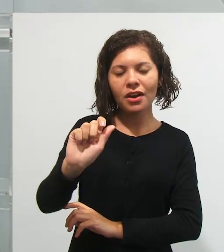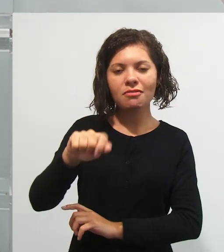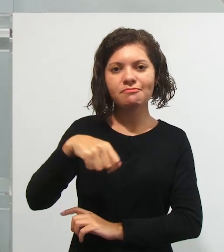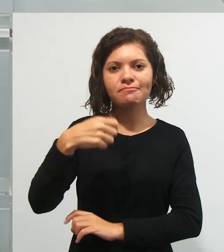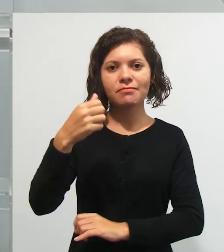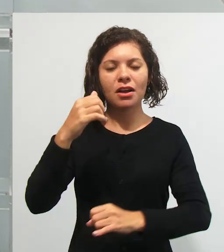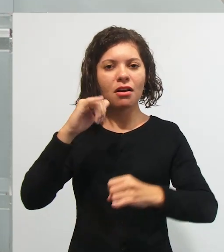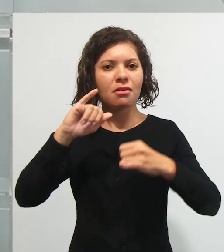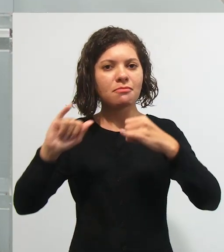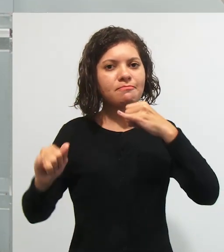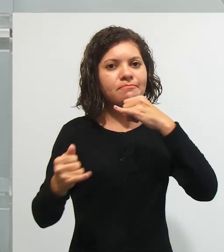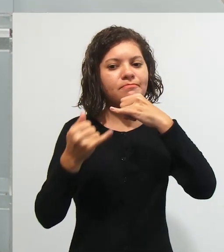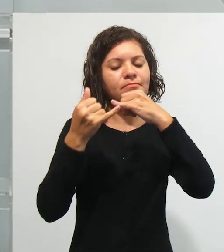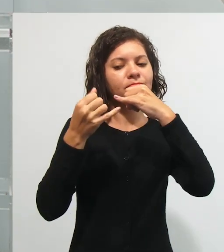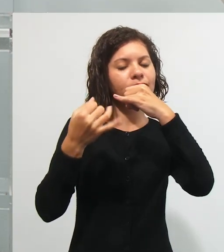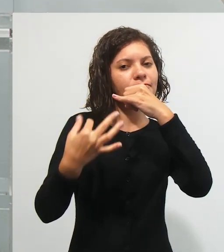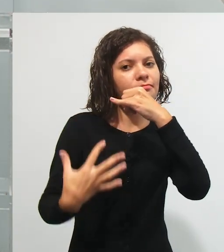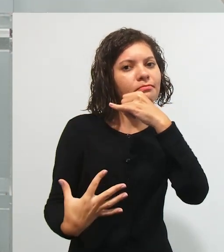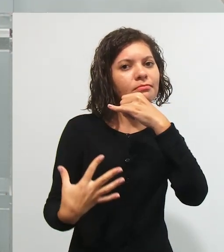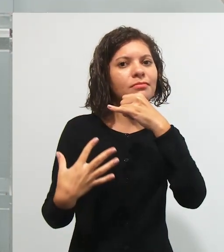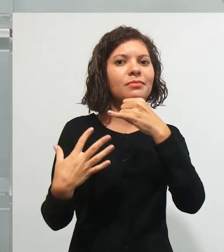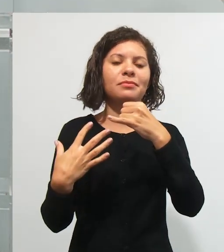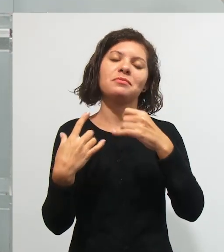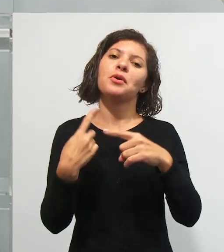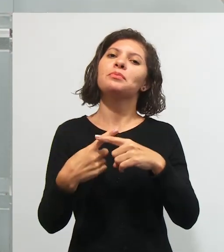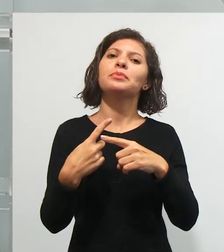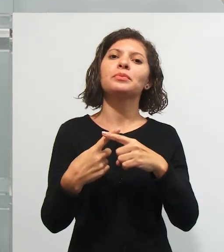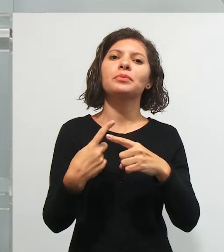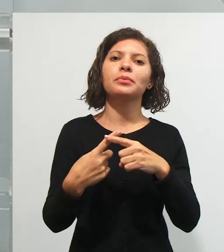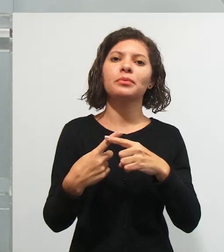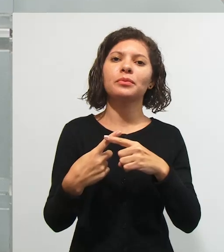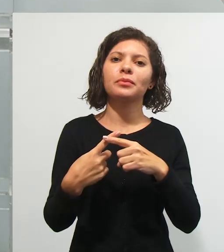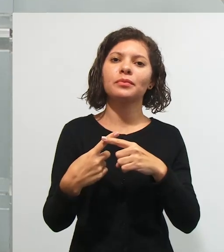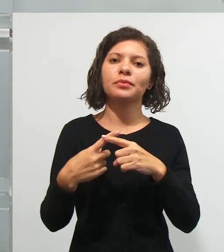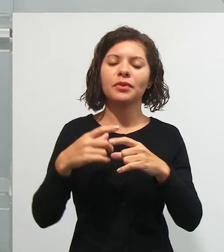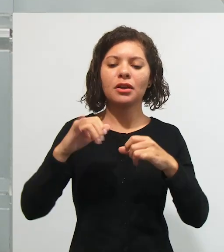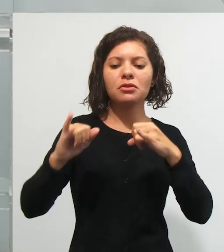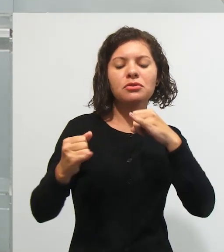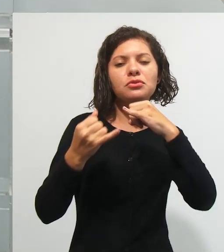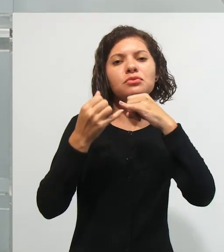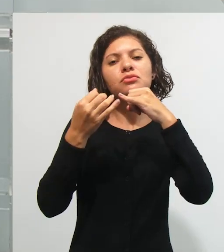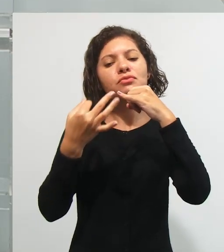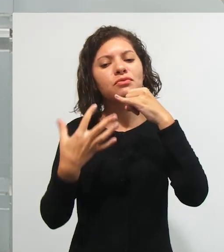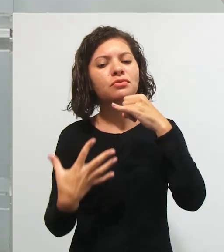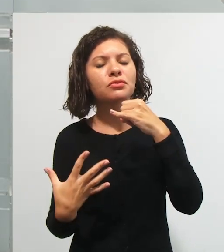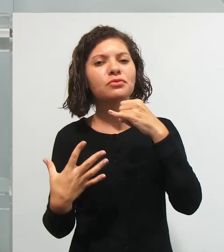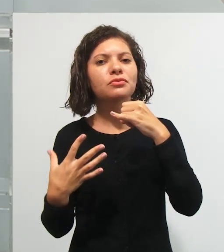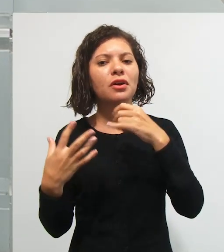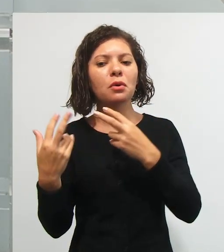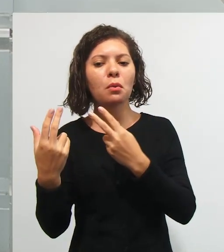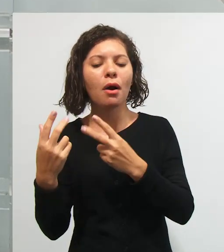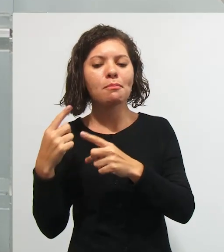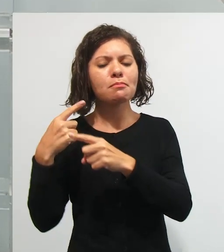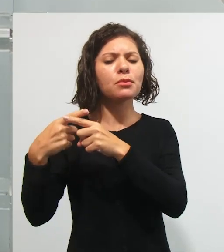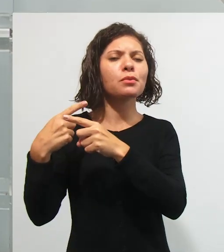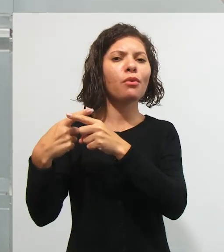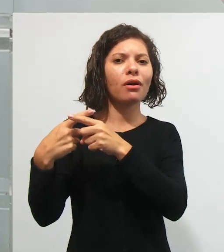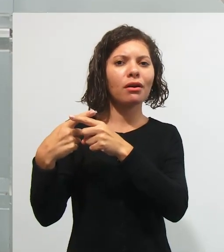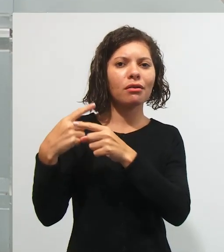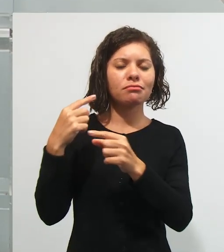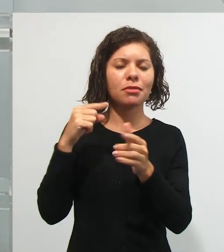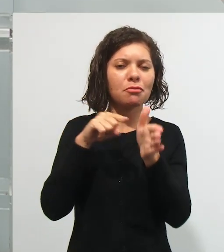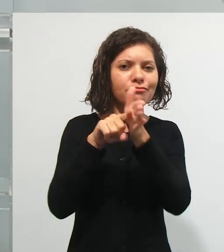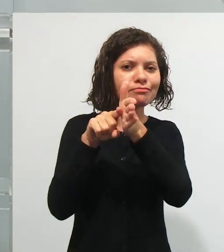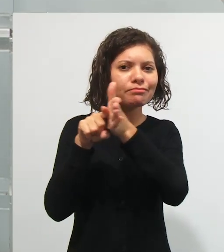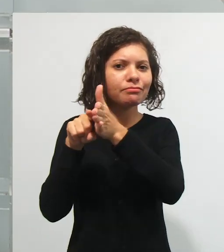pesquisa? Né? Vê o porquê? Então, a justificativa é você responder o porquê que você está fazendo essa pesquisa. Por que você